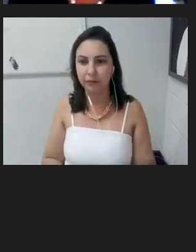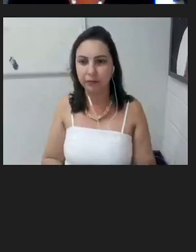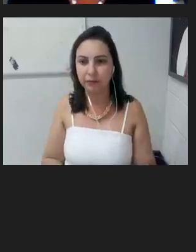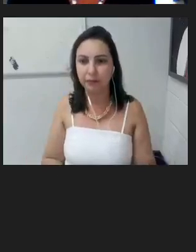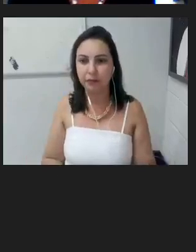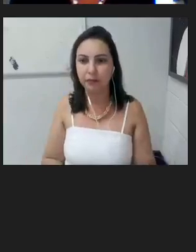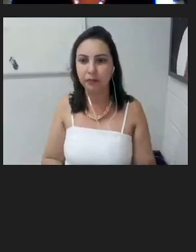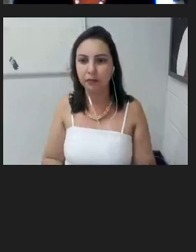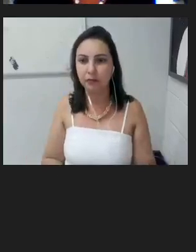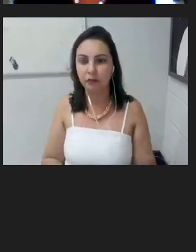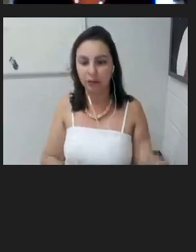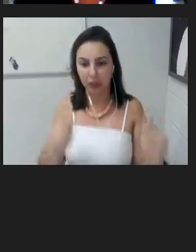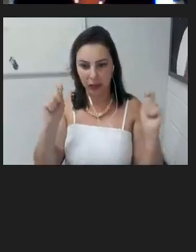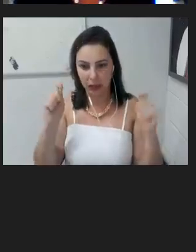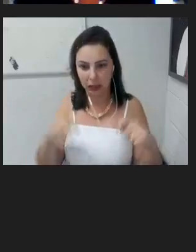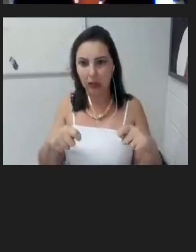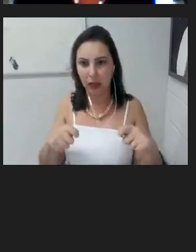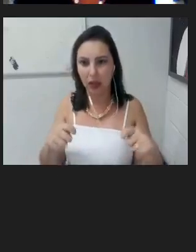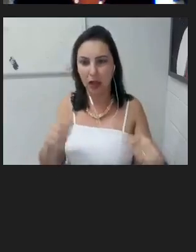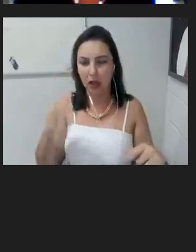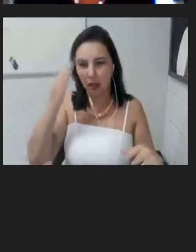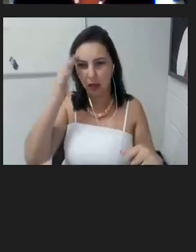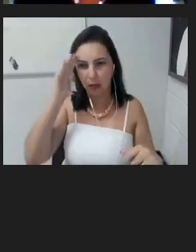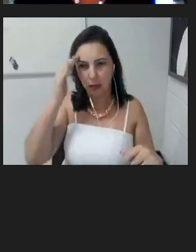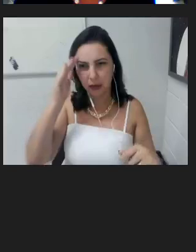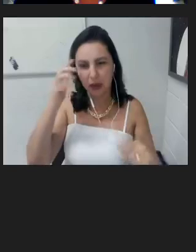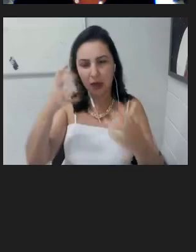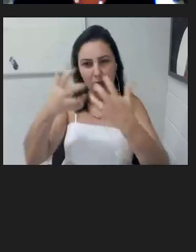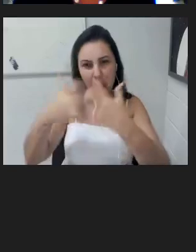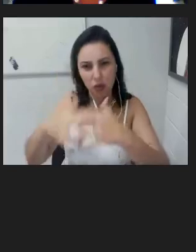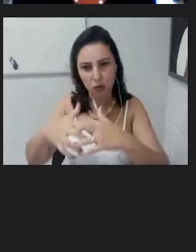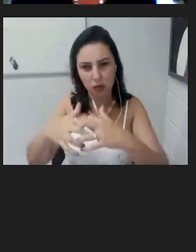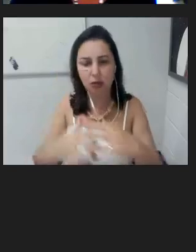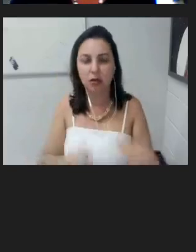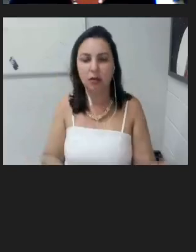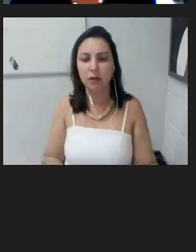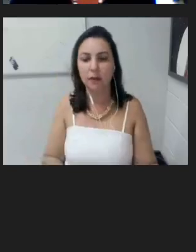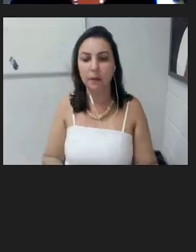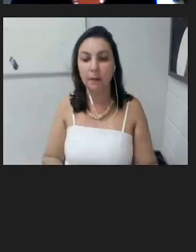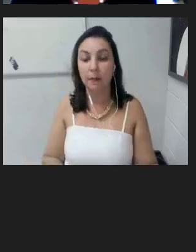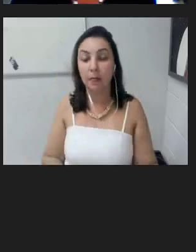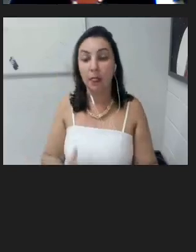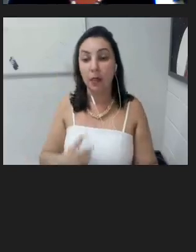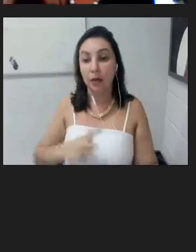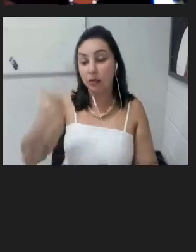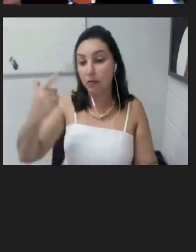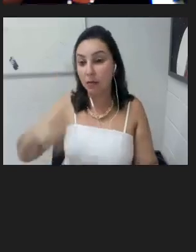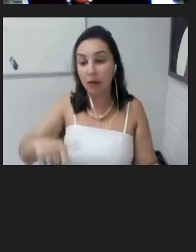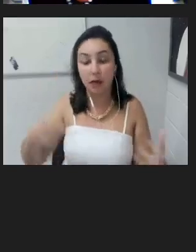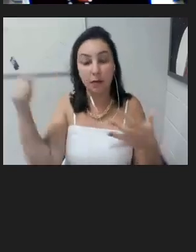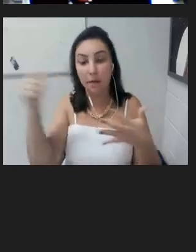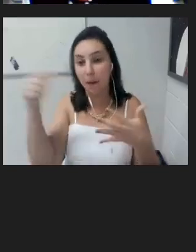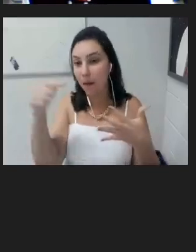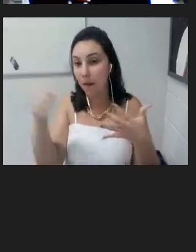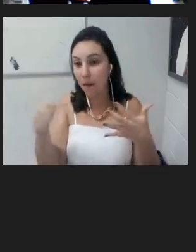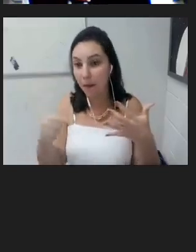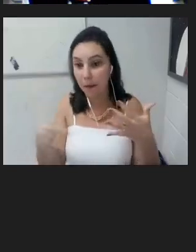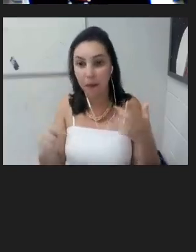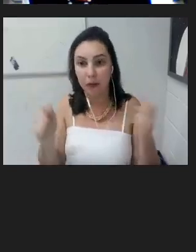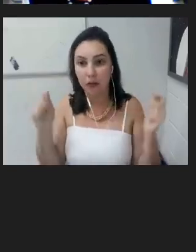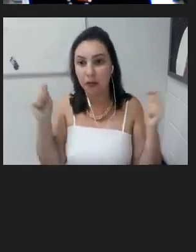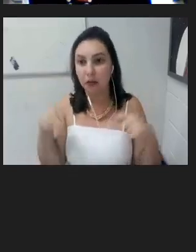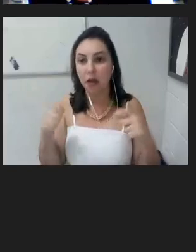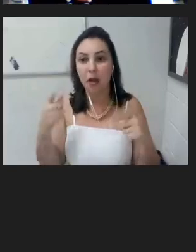Acho que dá para ir um pouco por esse raciocínio. Mas tem um monte de coisa que a gente poderia aprofundar aqui, porque é uma